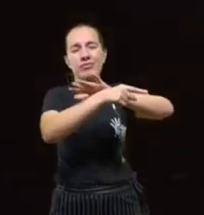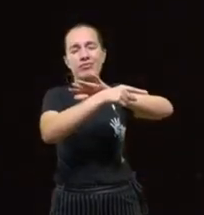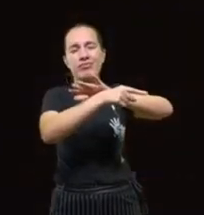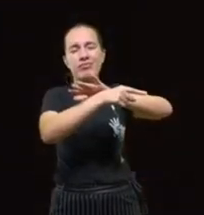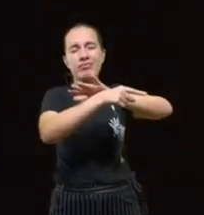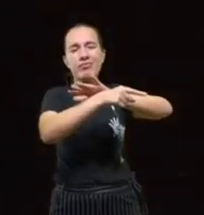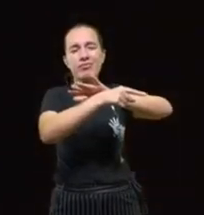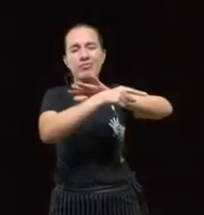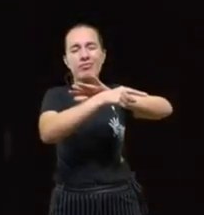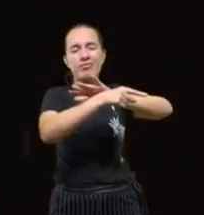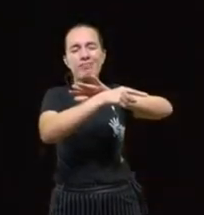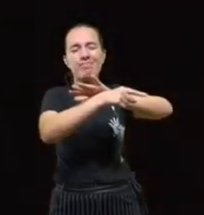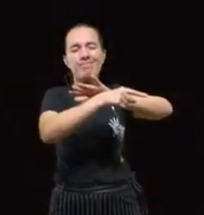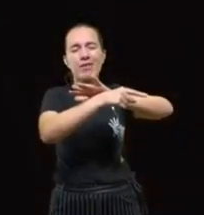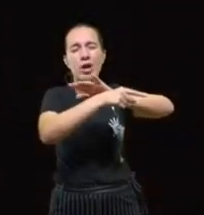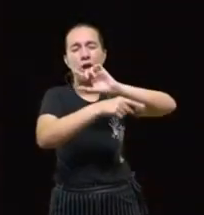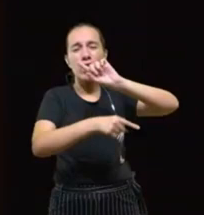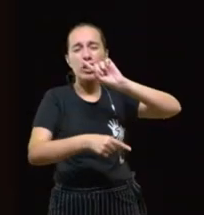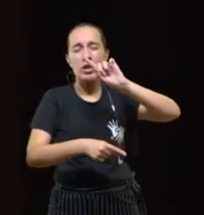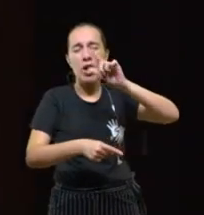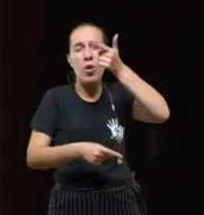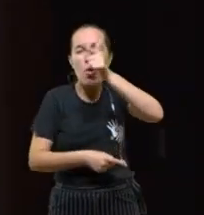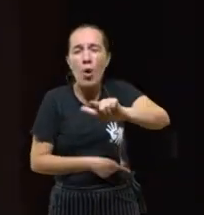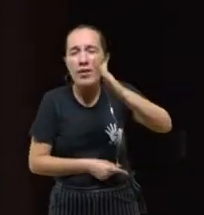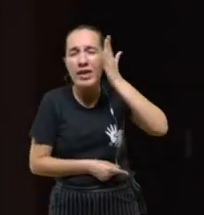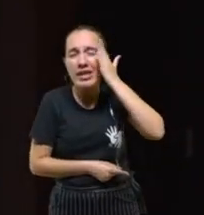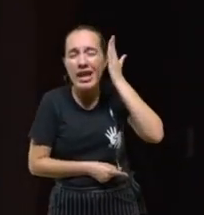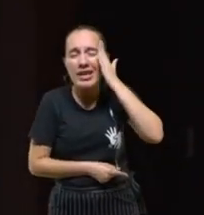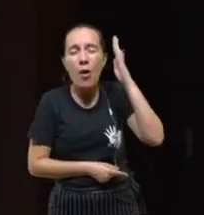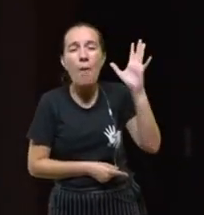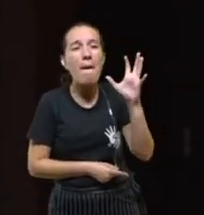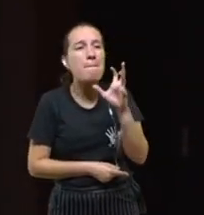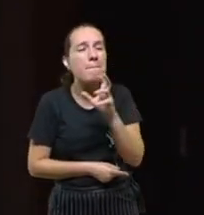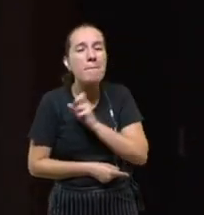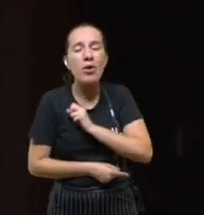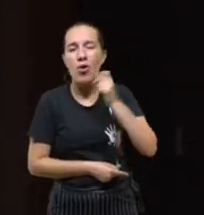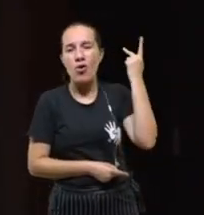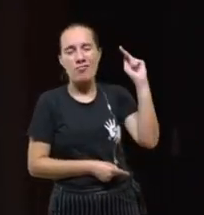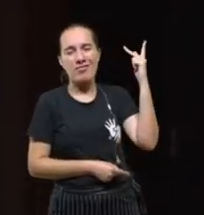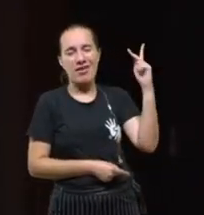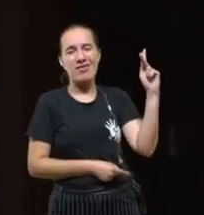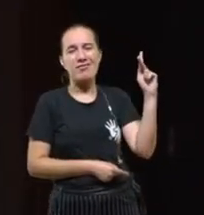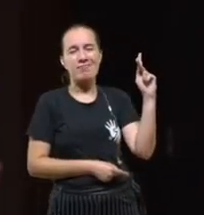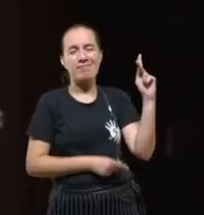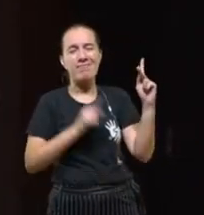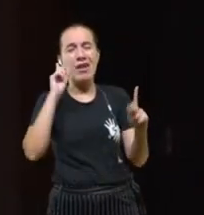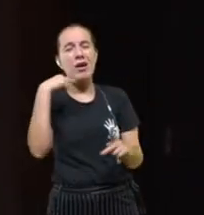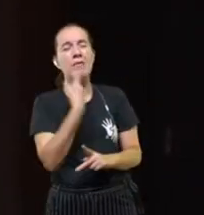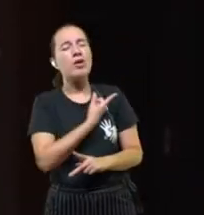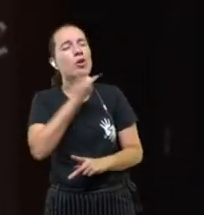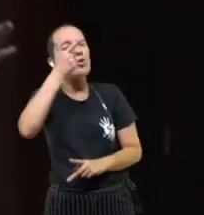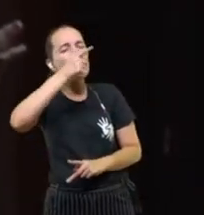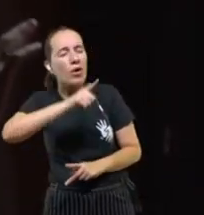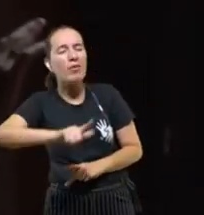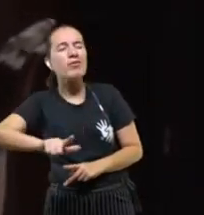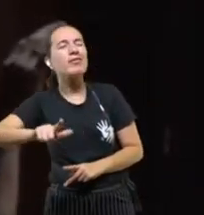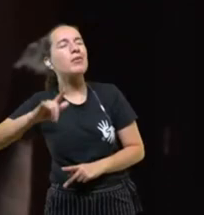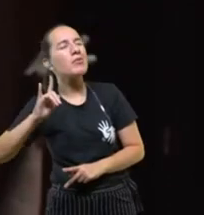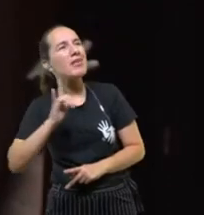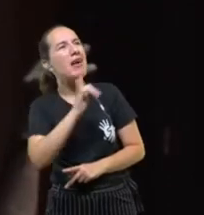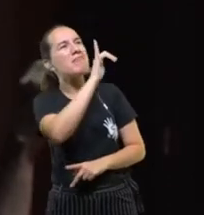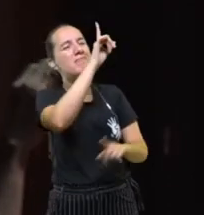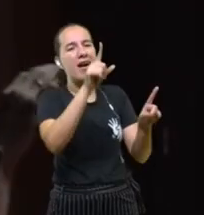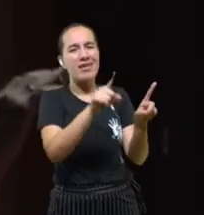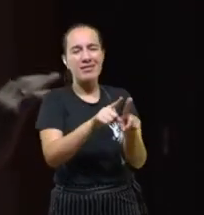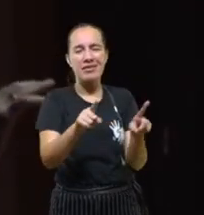de primeiro quanto você nos ama, para que nós podemos então refletir esse